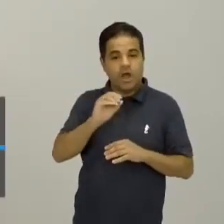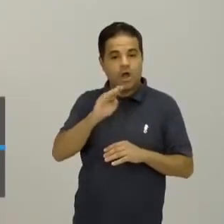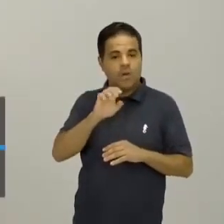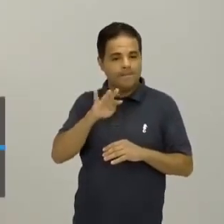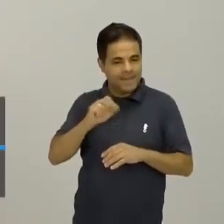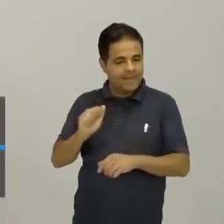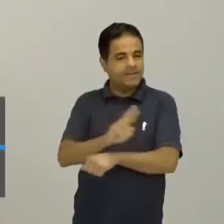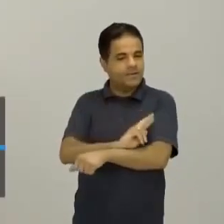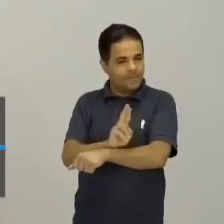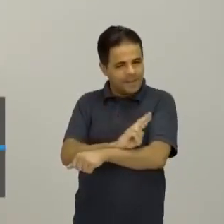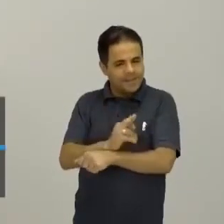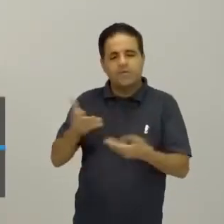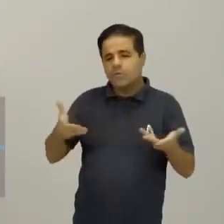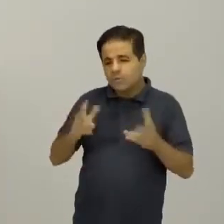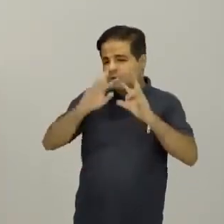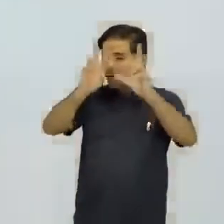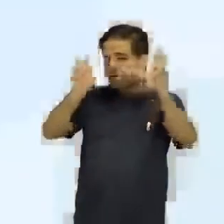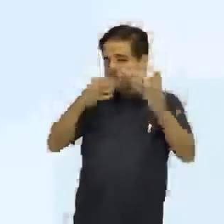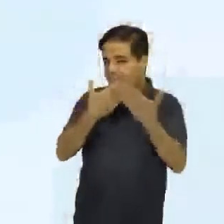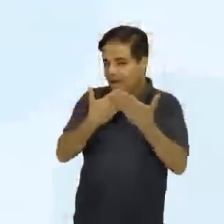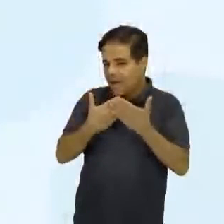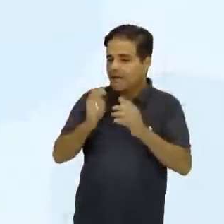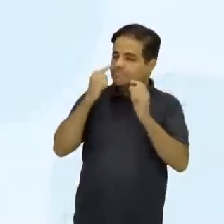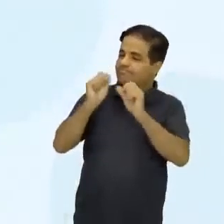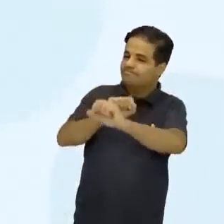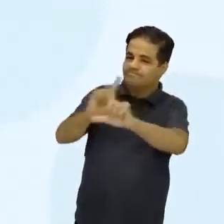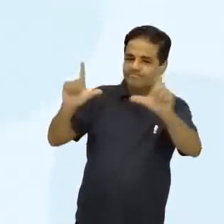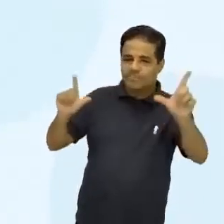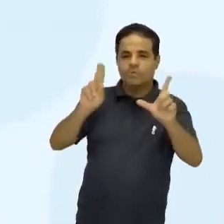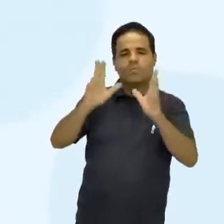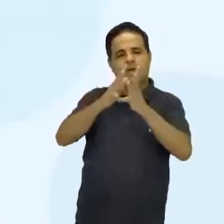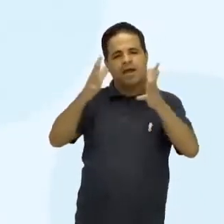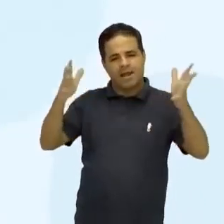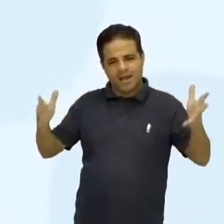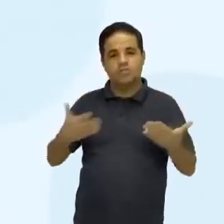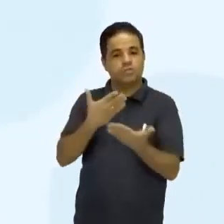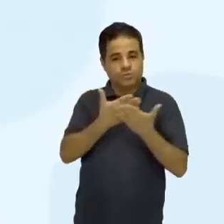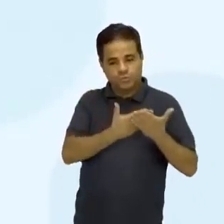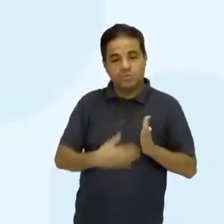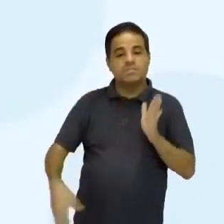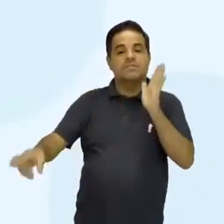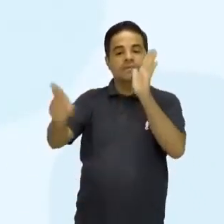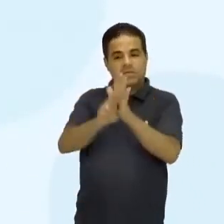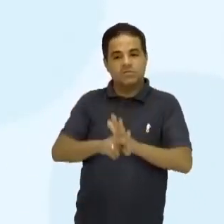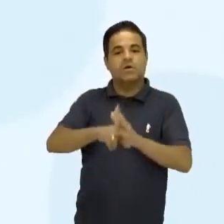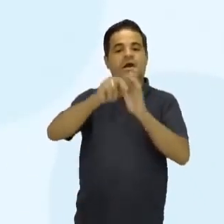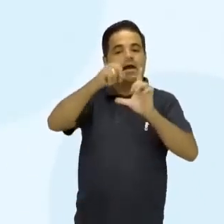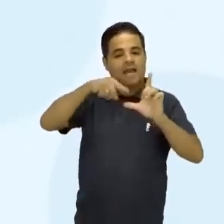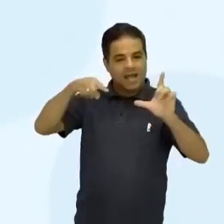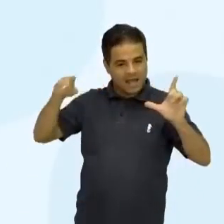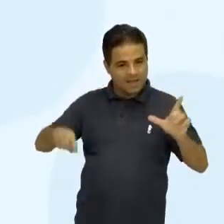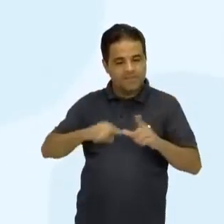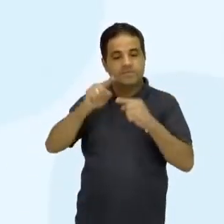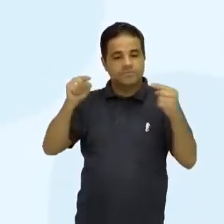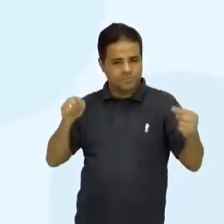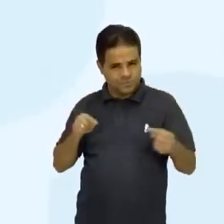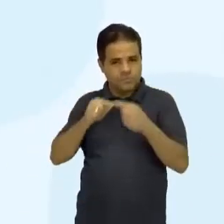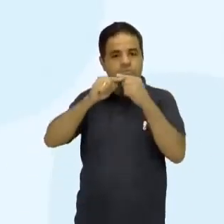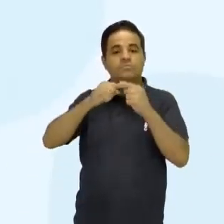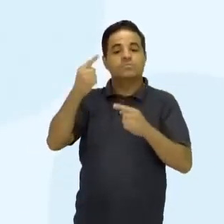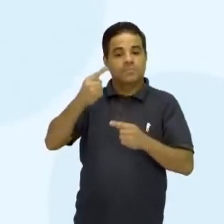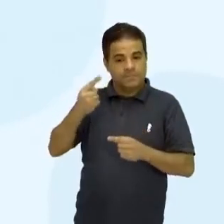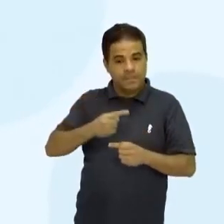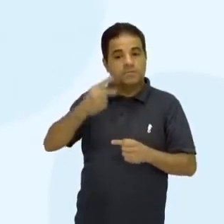e o tema da nossa aula de hoje pode aparecer para eles que o nome é bem grande, estudo das representações gráficas de funções